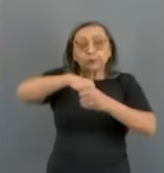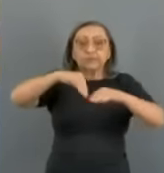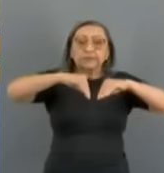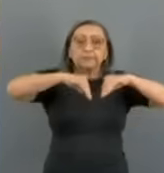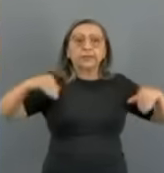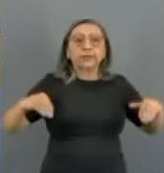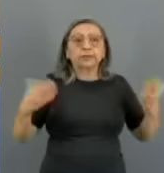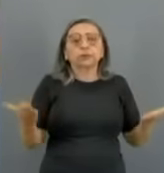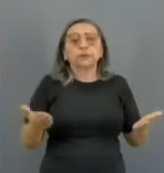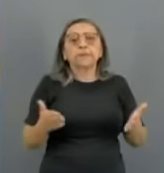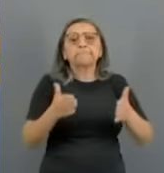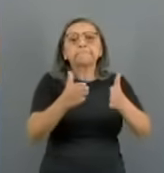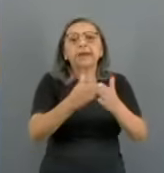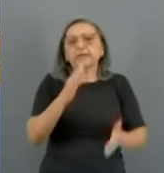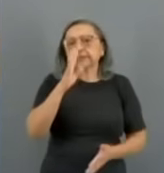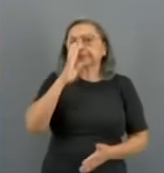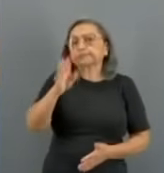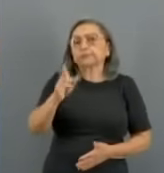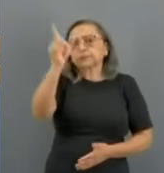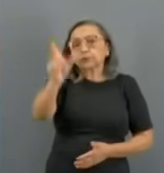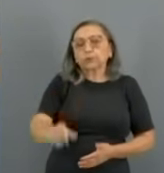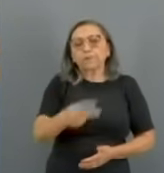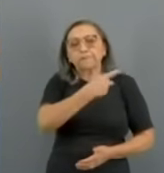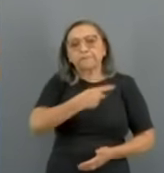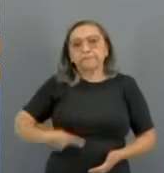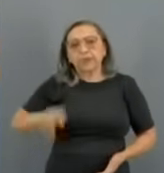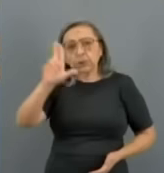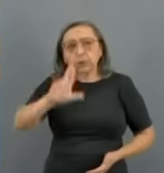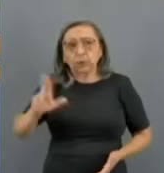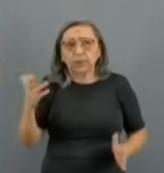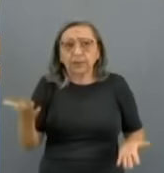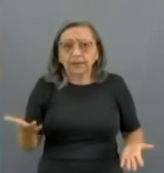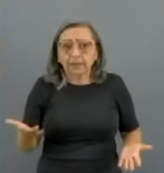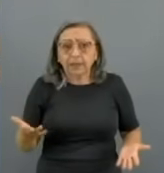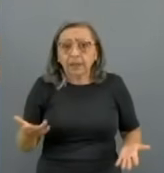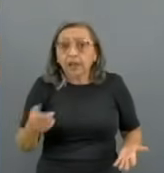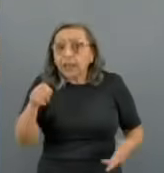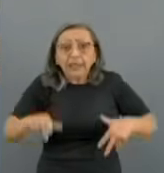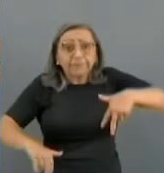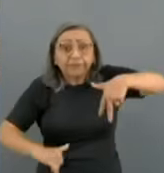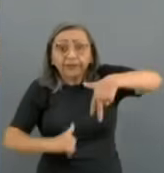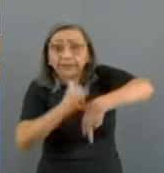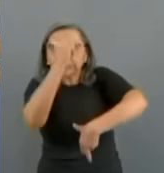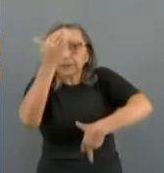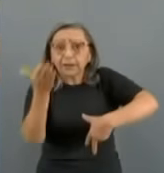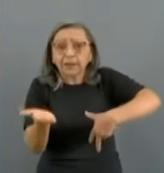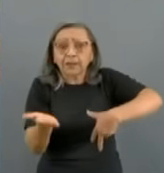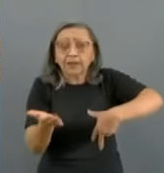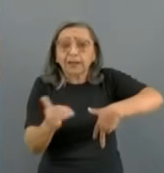pede o indiciamento do presidente Lula. Vítima do processo.